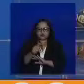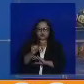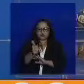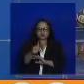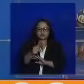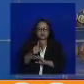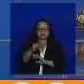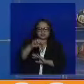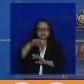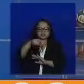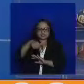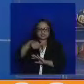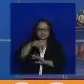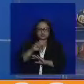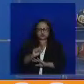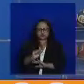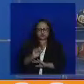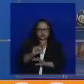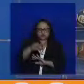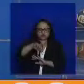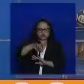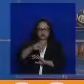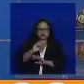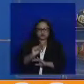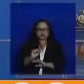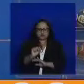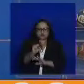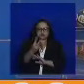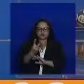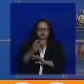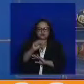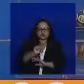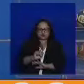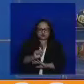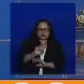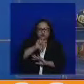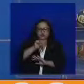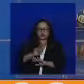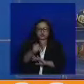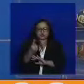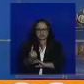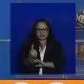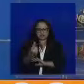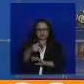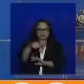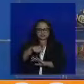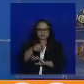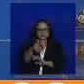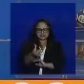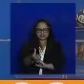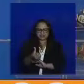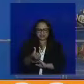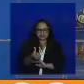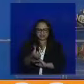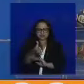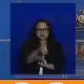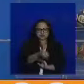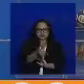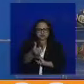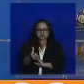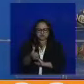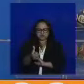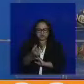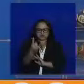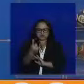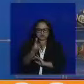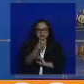11, 78, 98, 28, 81, 76,